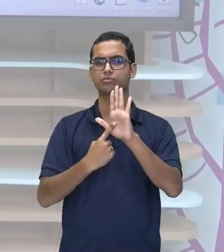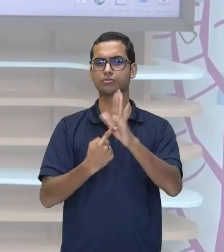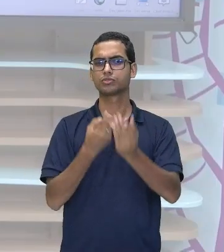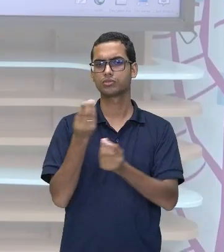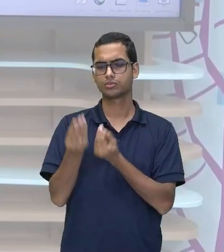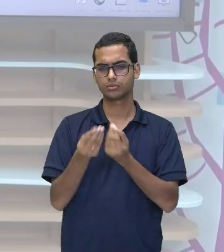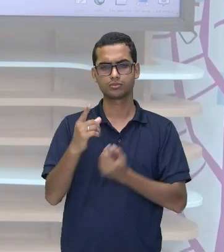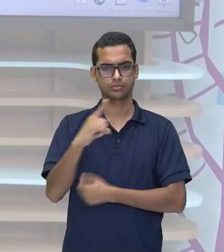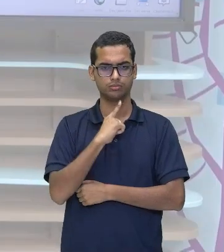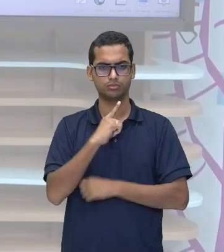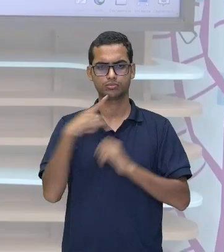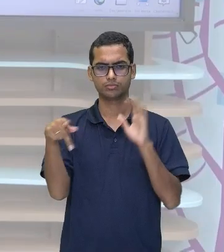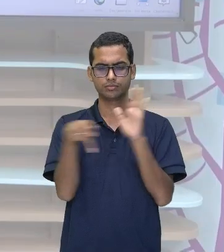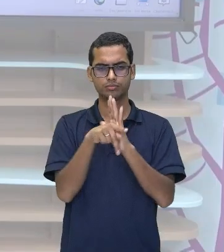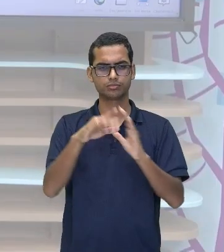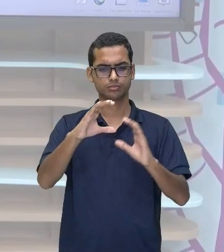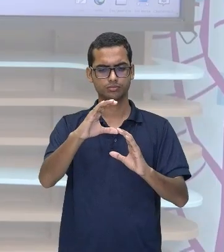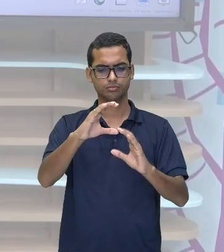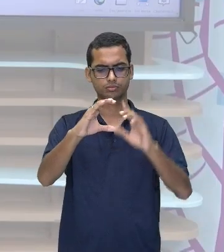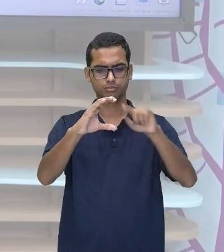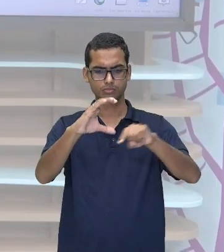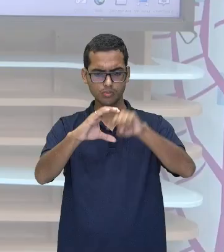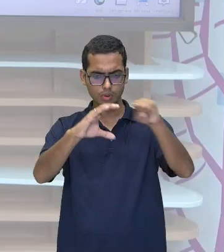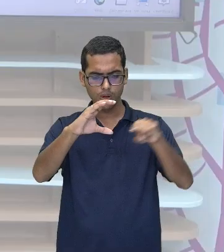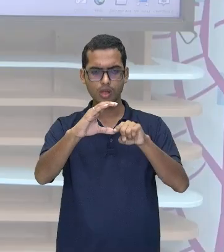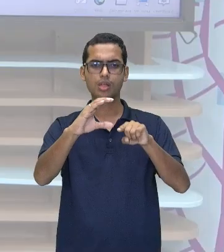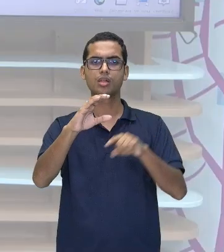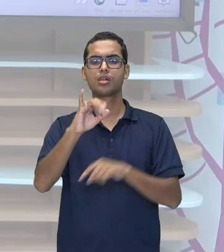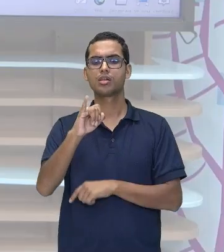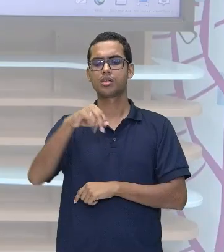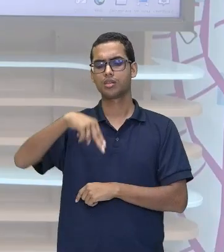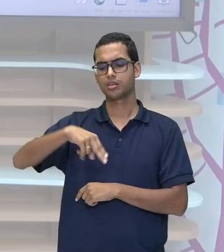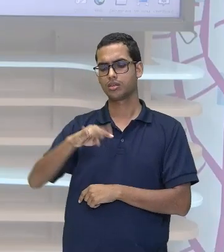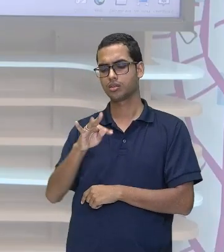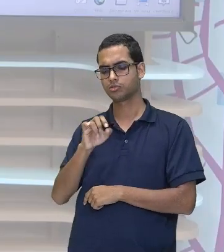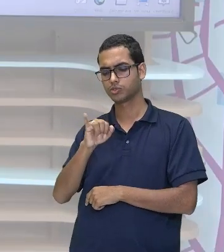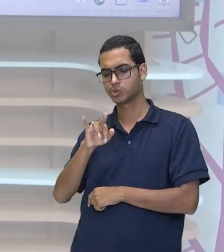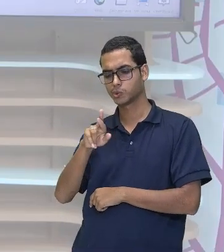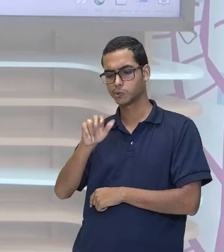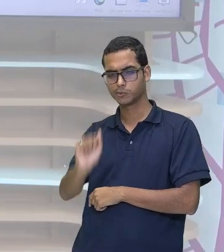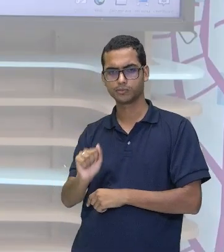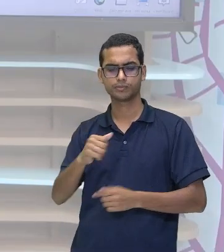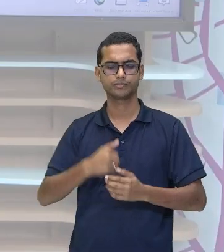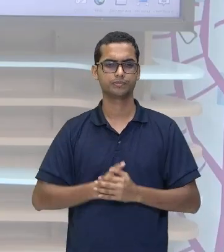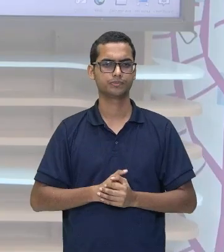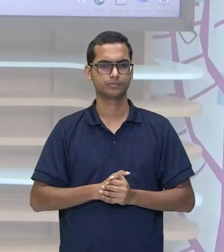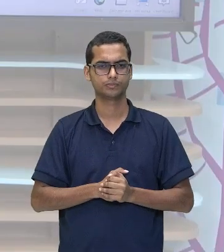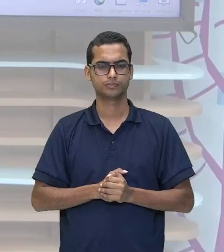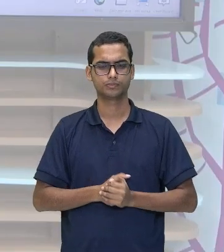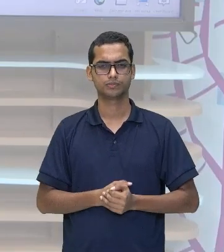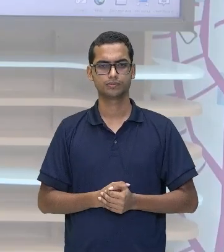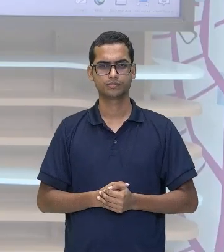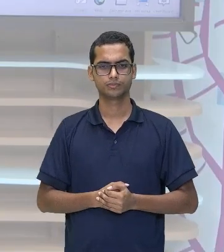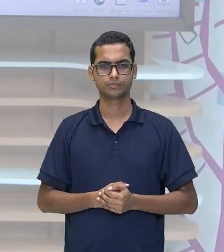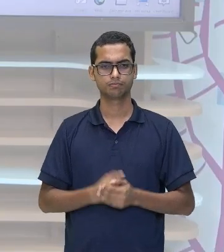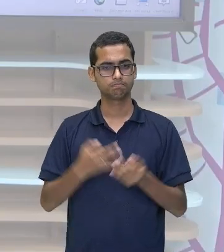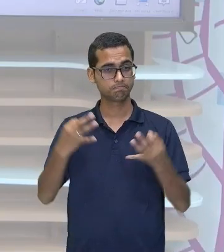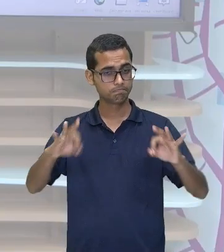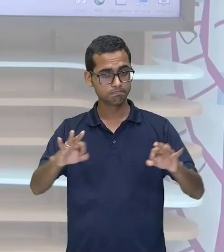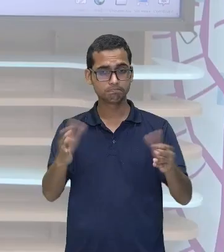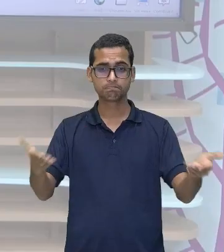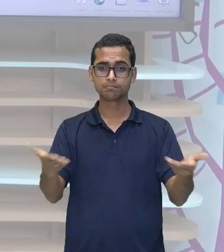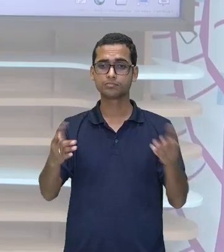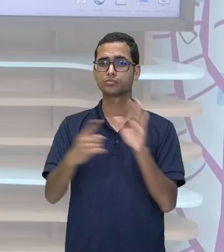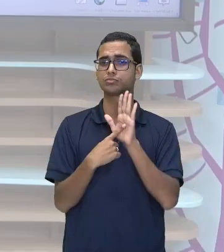uma circunferência inteira, tá bom? Uma circunferência menor dentro de uma circunferência maior, tá? Aí eu vou